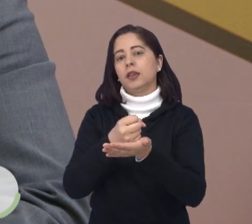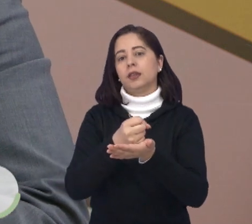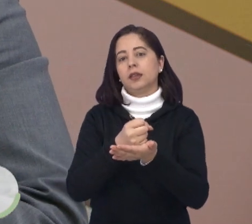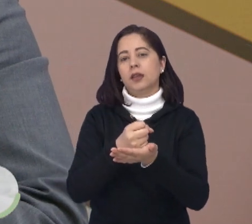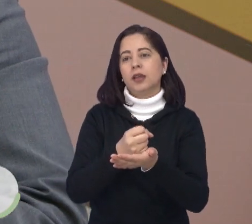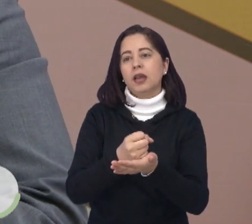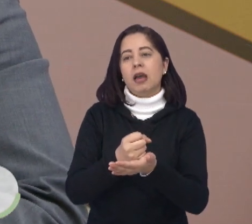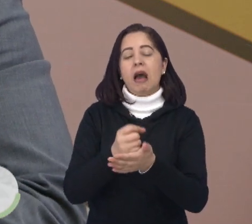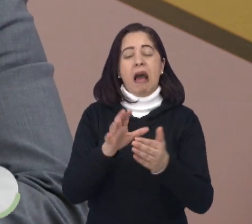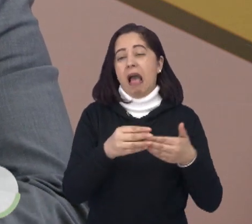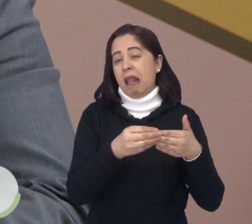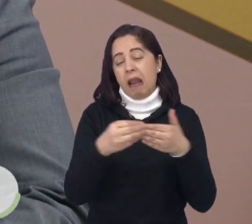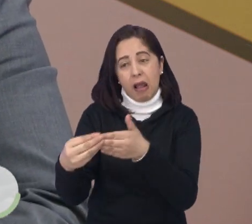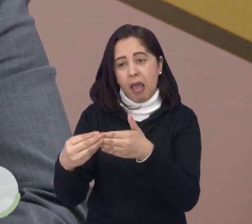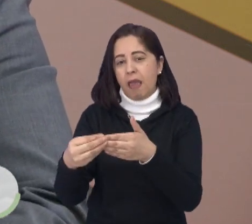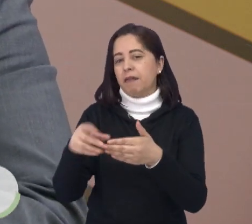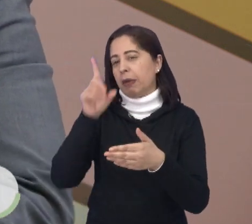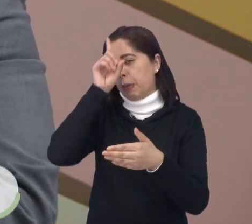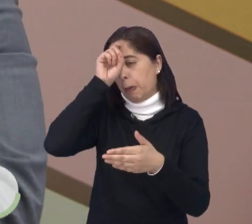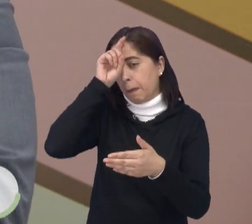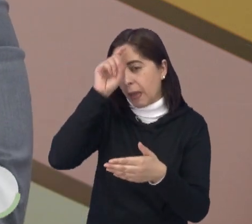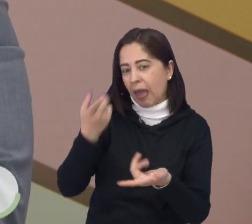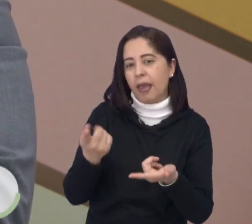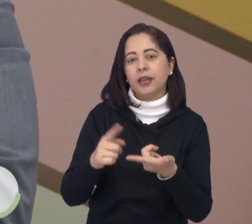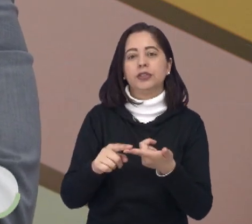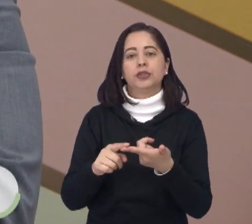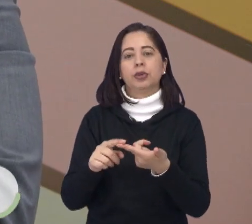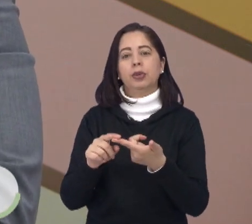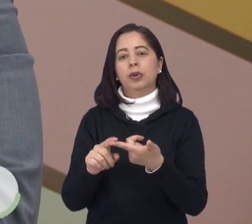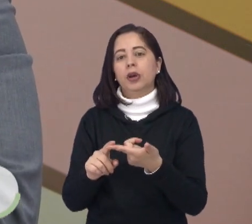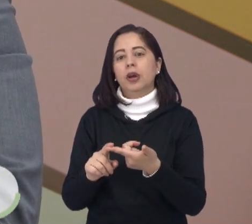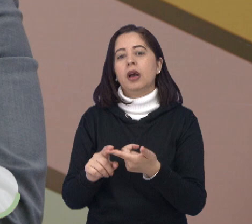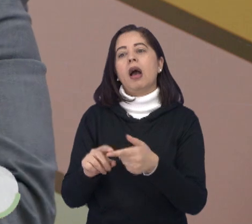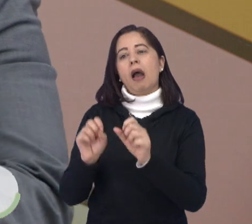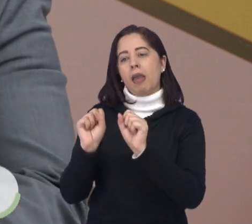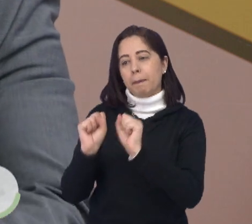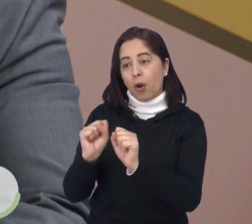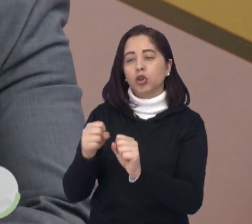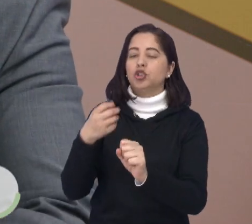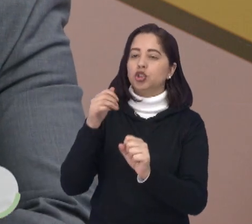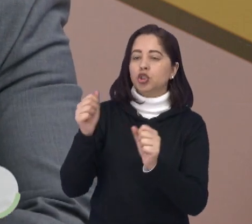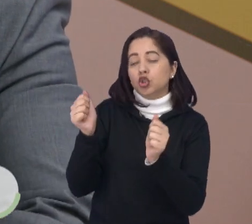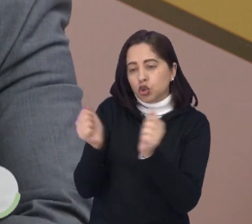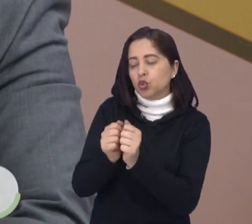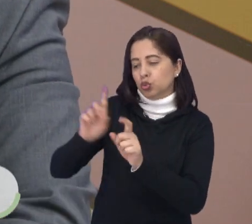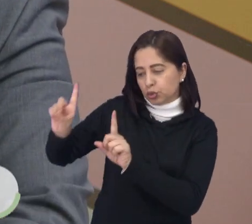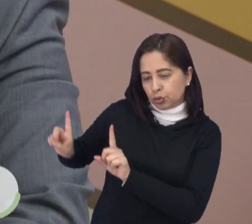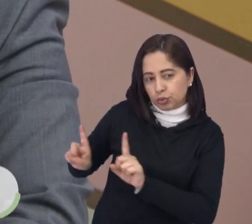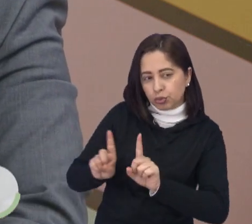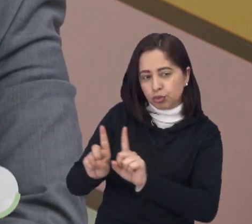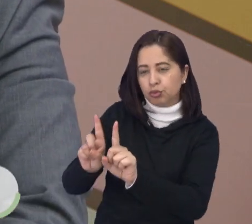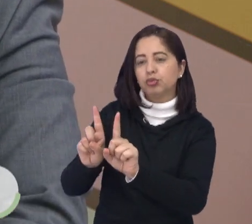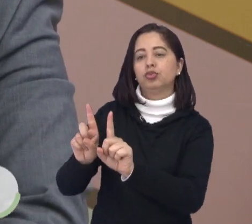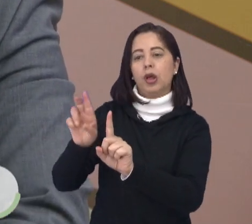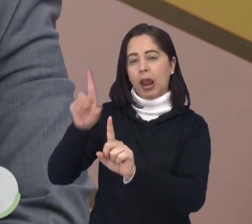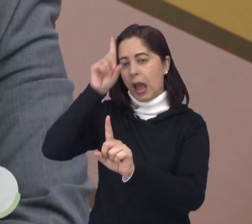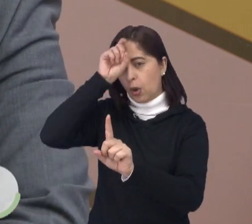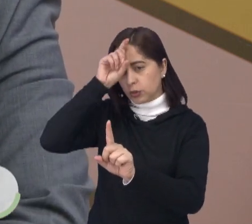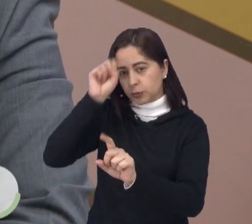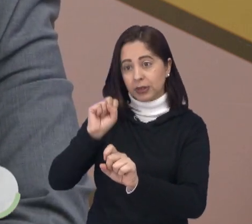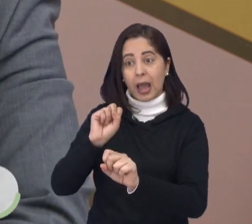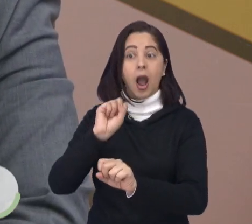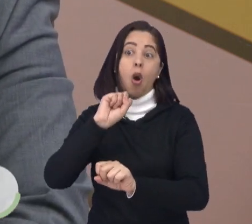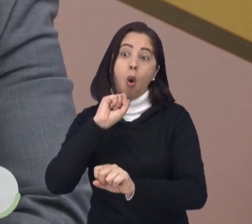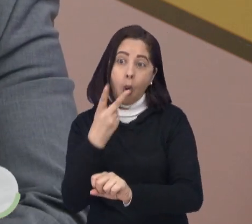for uma coisa muito simples, que não oferece risco da vida, vão colocar esse colaborador junto a um acompanhante, levar um pronto atendimento. Outros vão solicitar uma